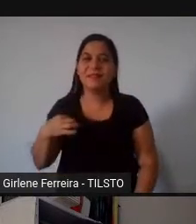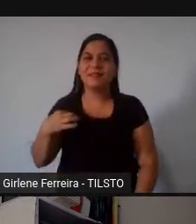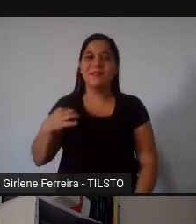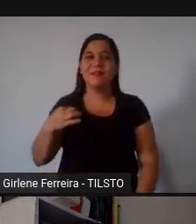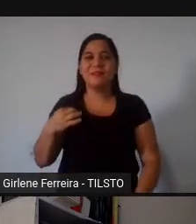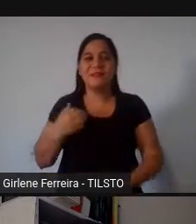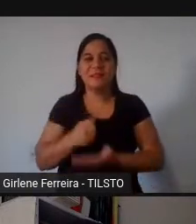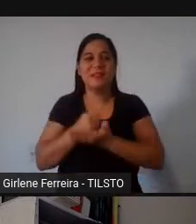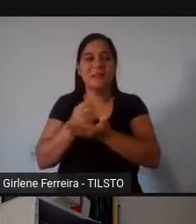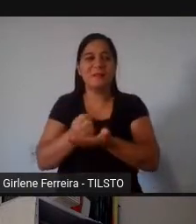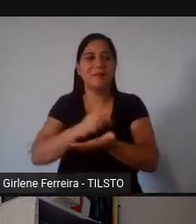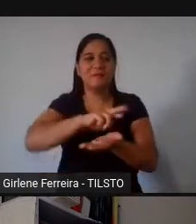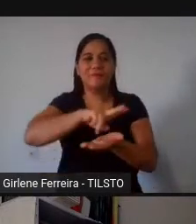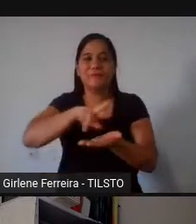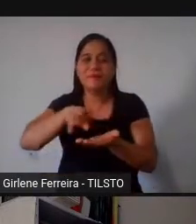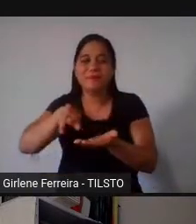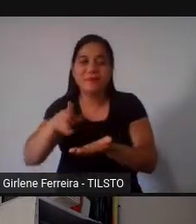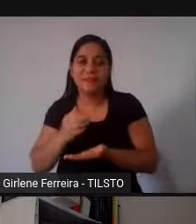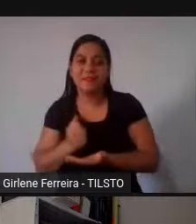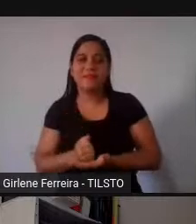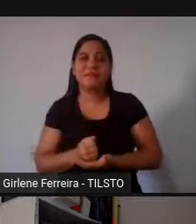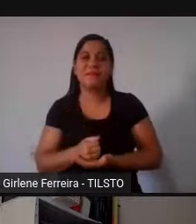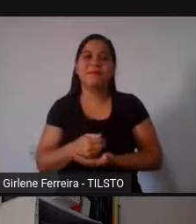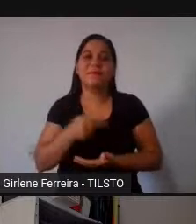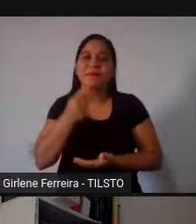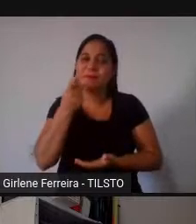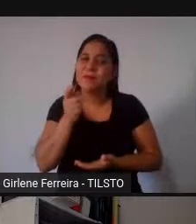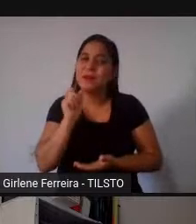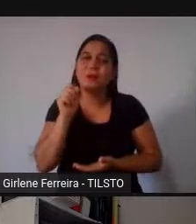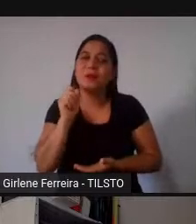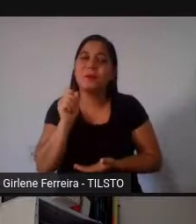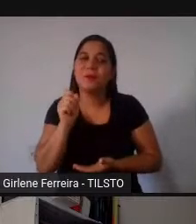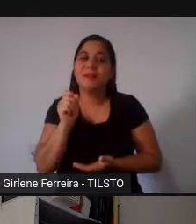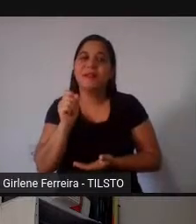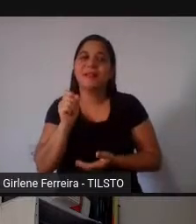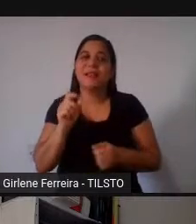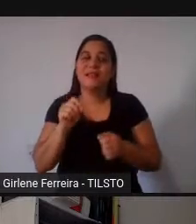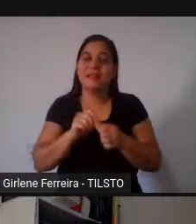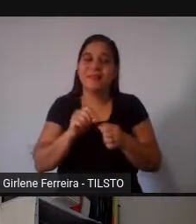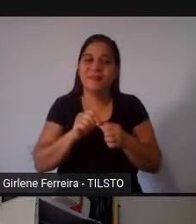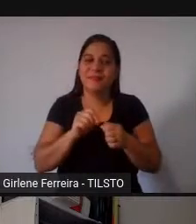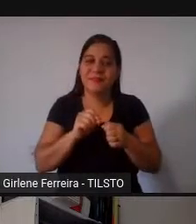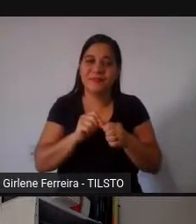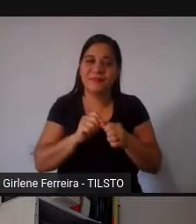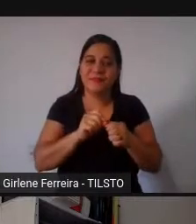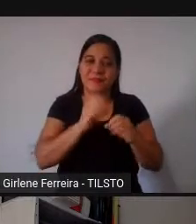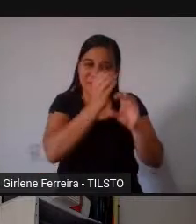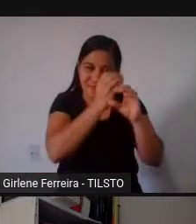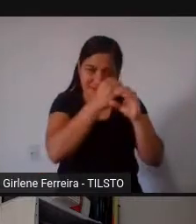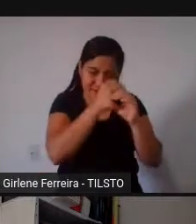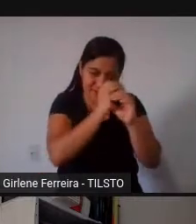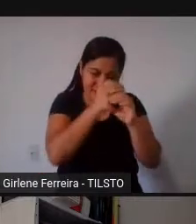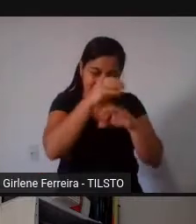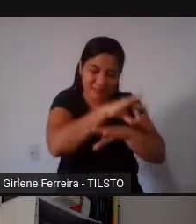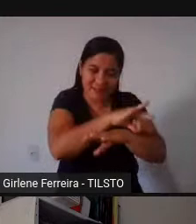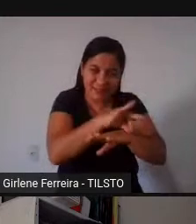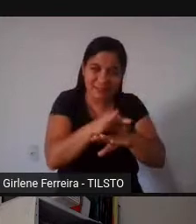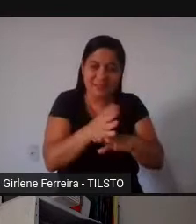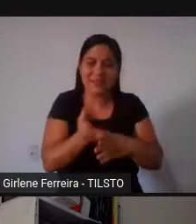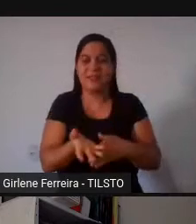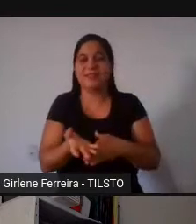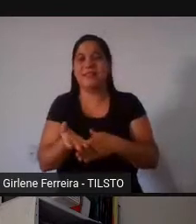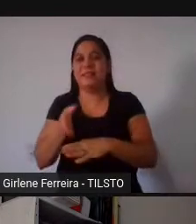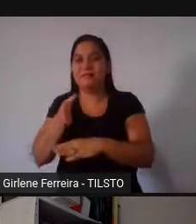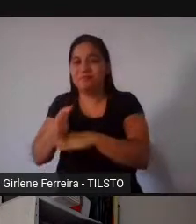contar um pouquinho para a gente como é que é fazer engenharia com esse pé na matemática e essa coisa de você fazer mil e uma coisas ao